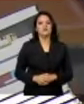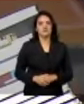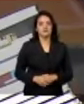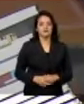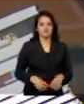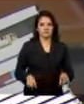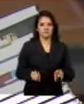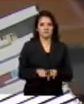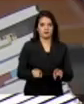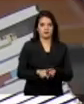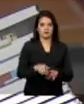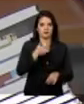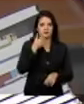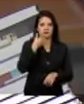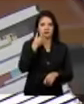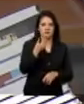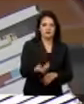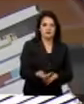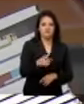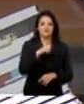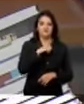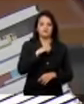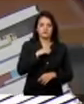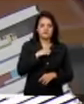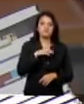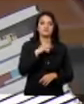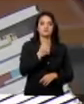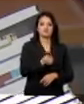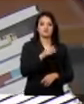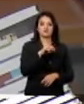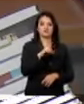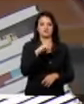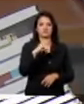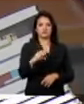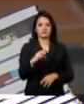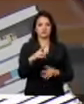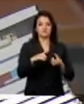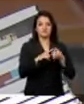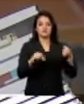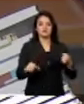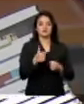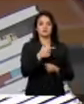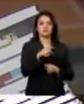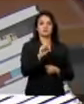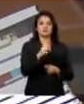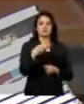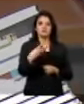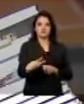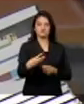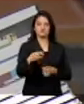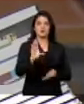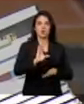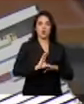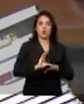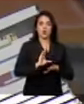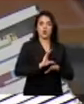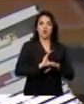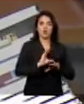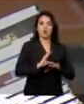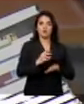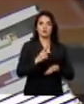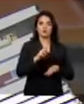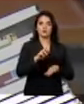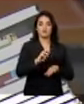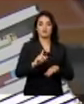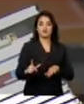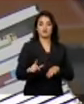pedido alcança a declaração de constitucionalidade do artigo 283 do Código de Processo Penal.